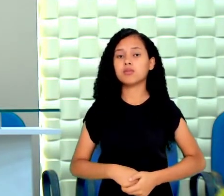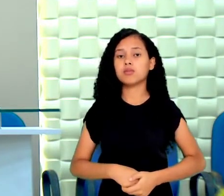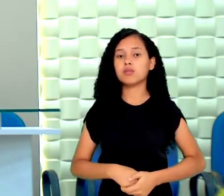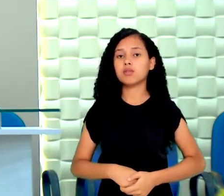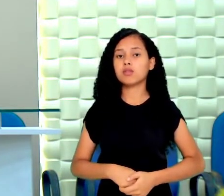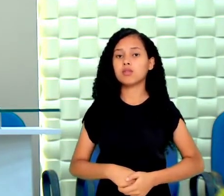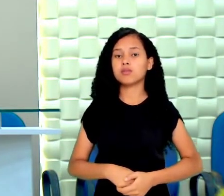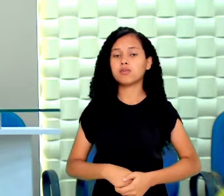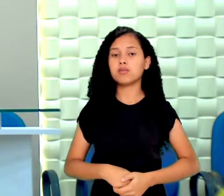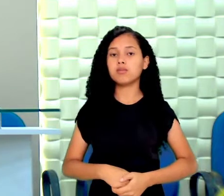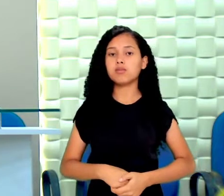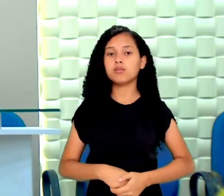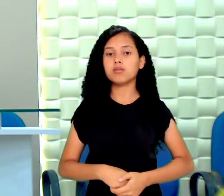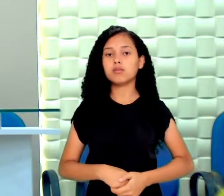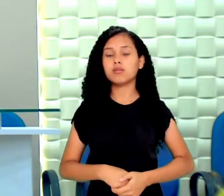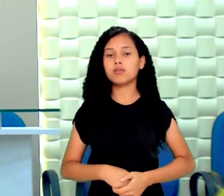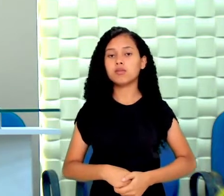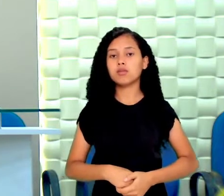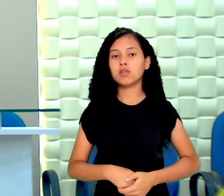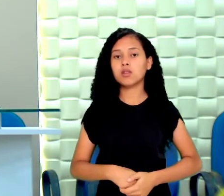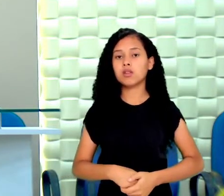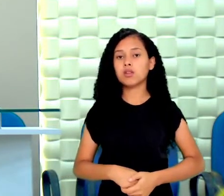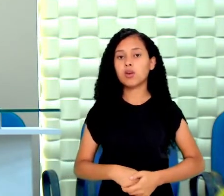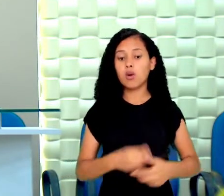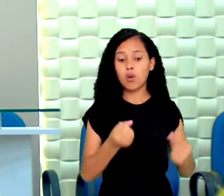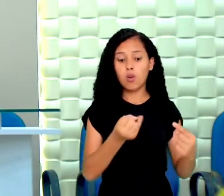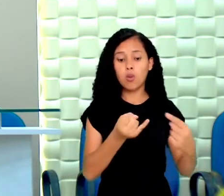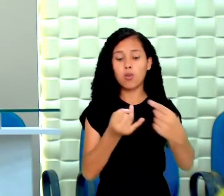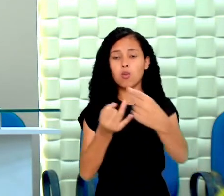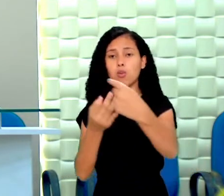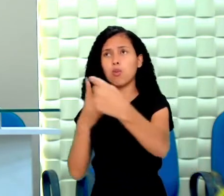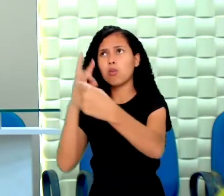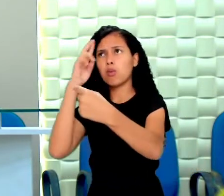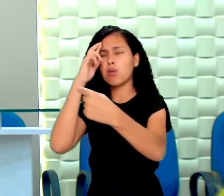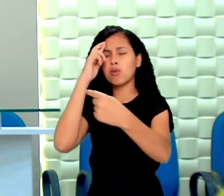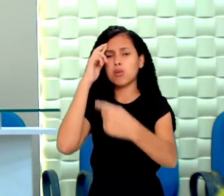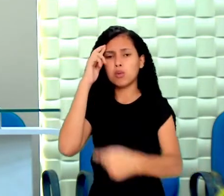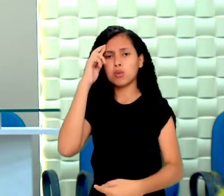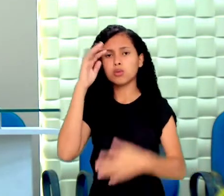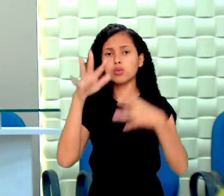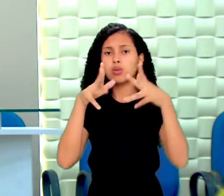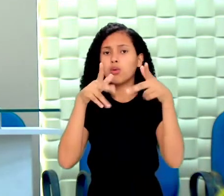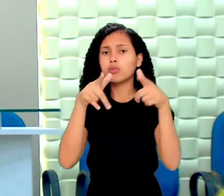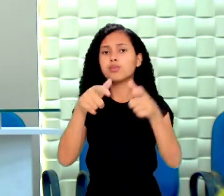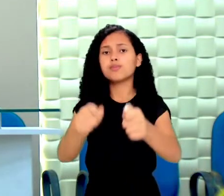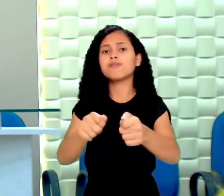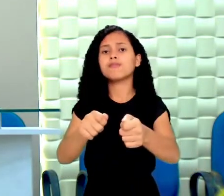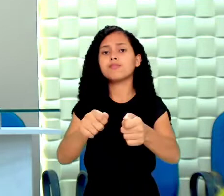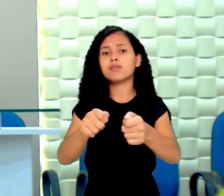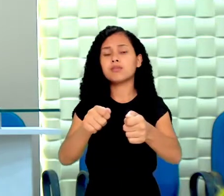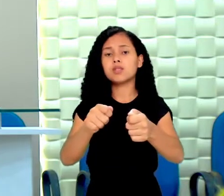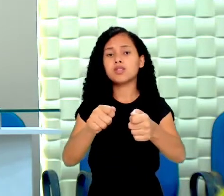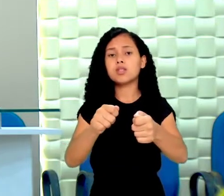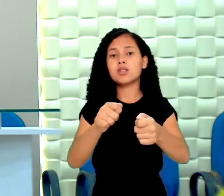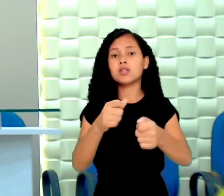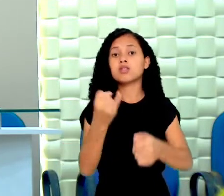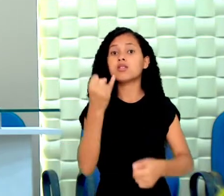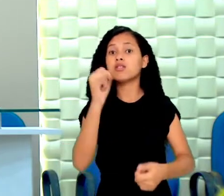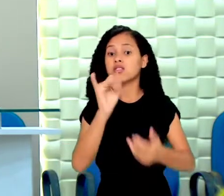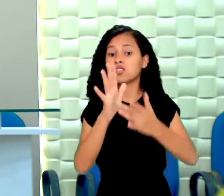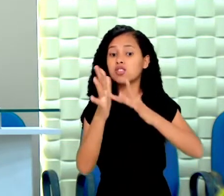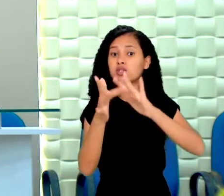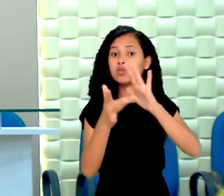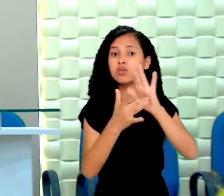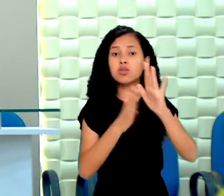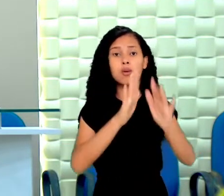esta razão, uma das razões era esta: todos, se Jesus não tivesse dado a